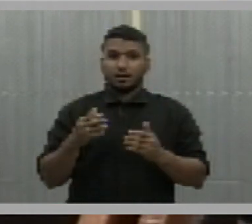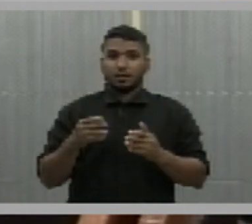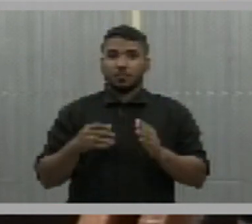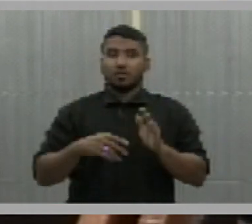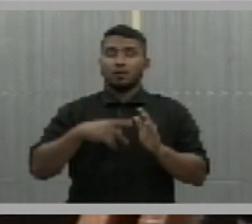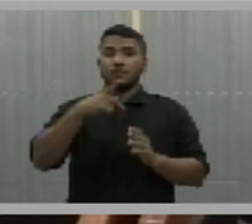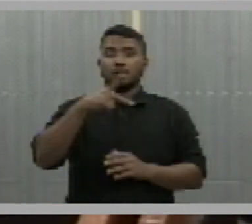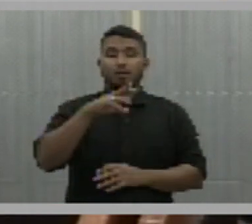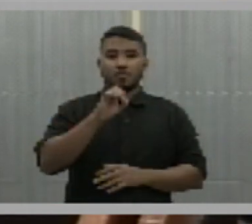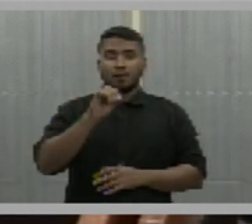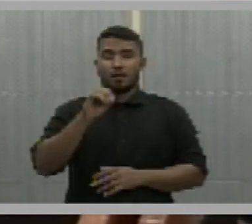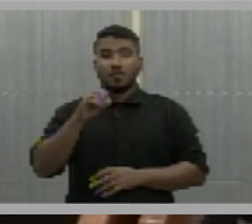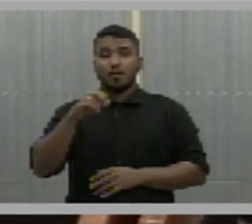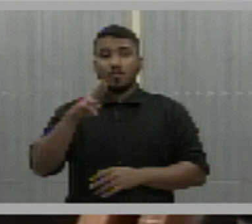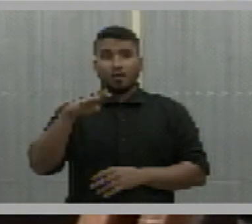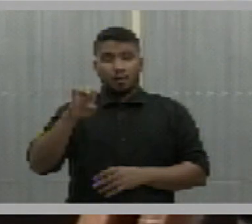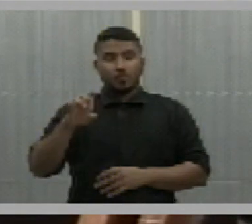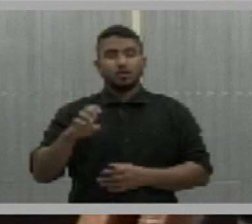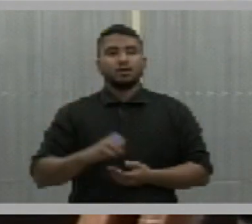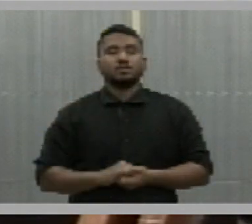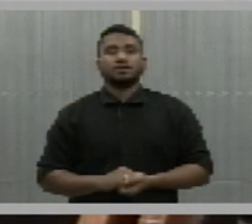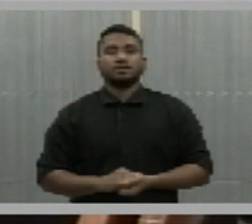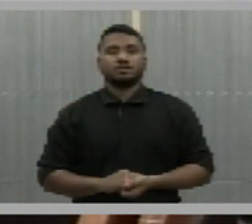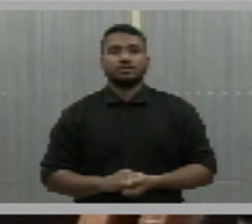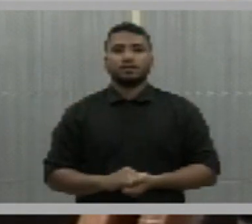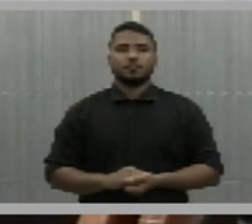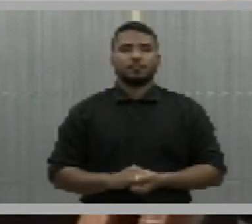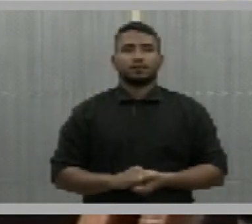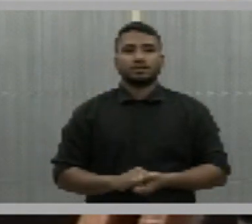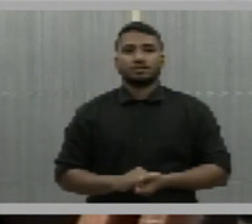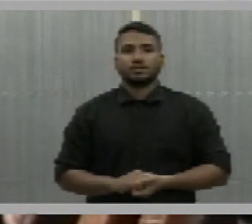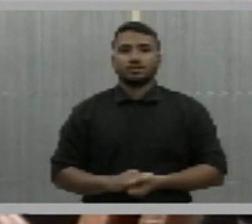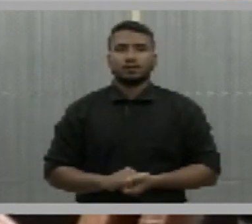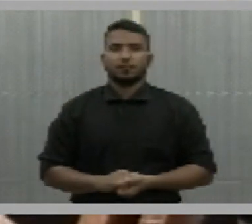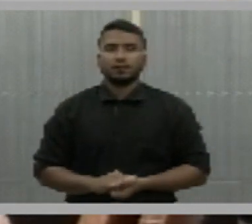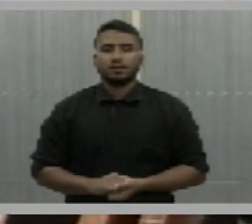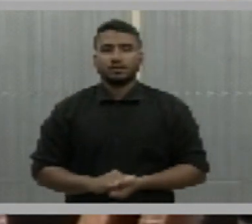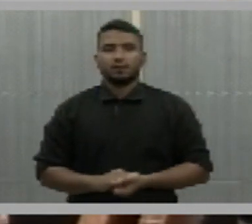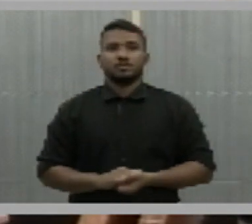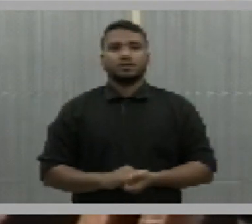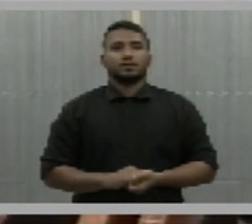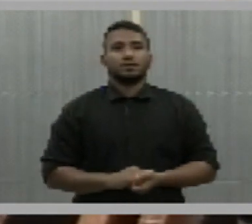PROUNI, Programa Universidade para Todos.